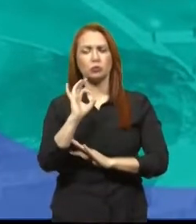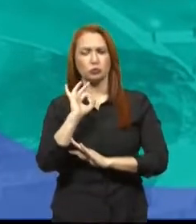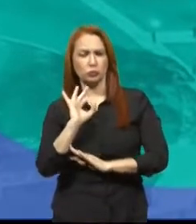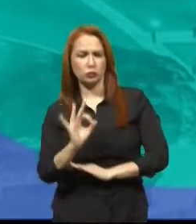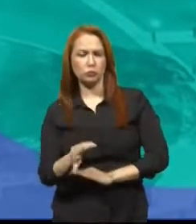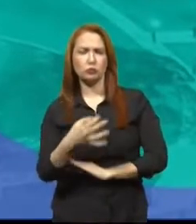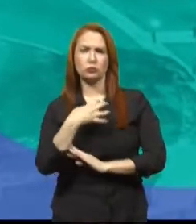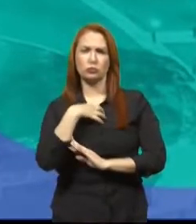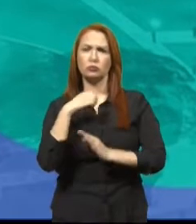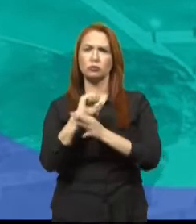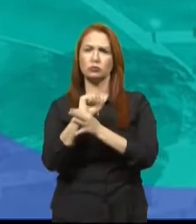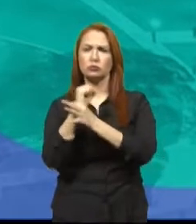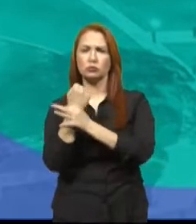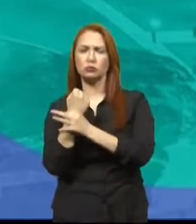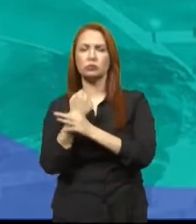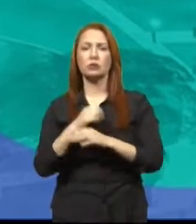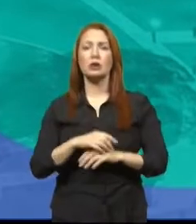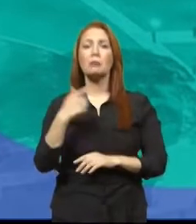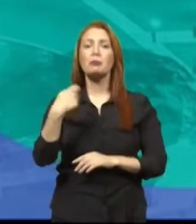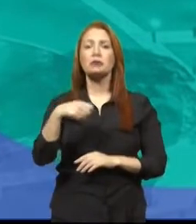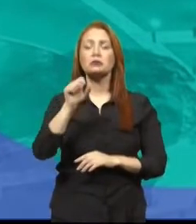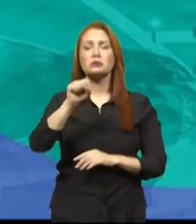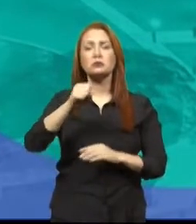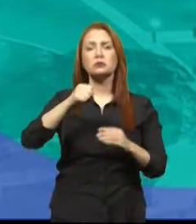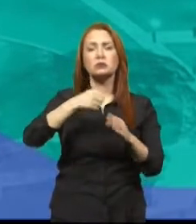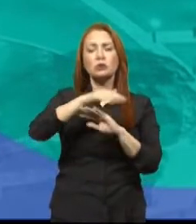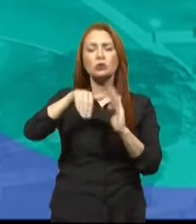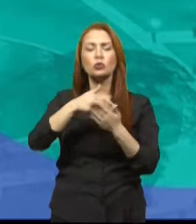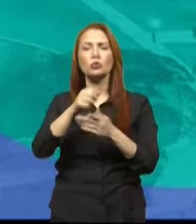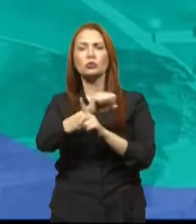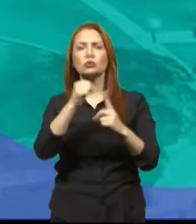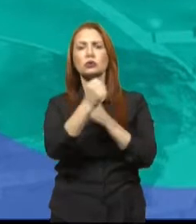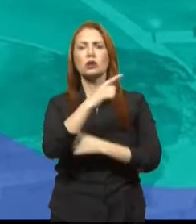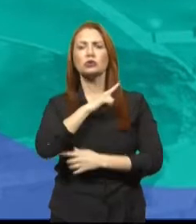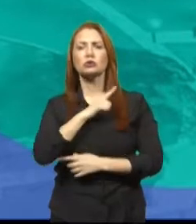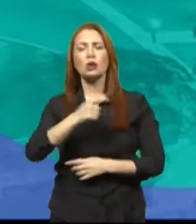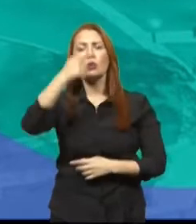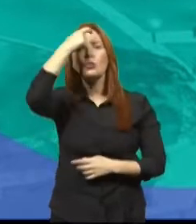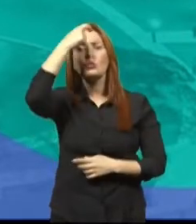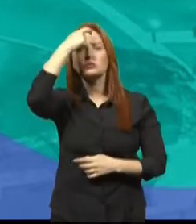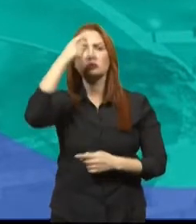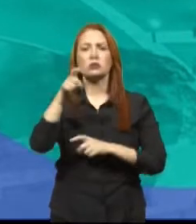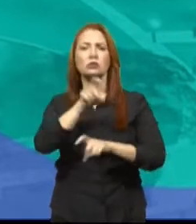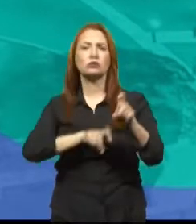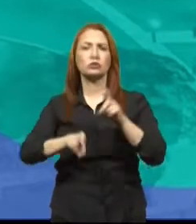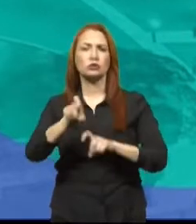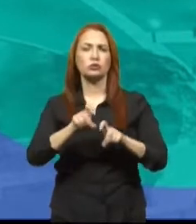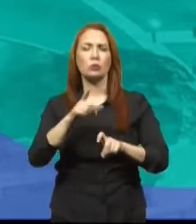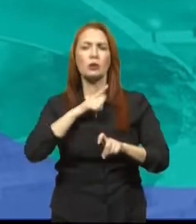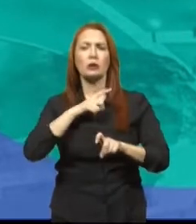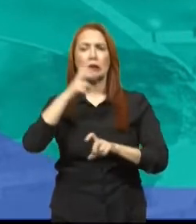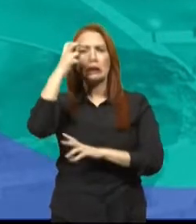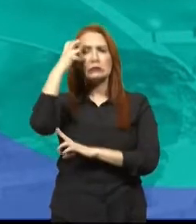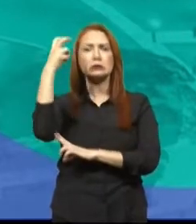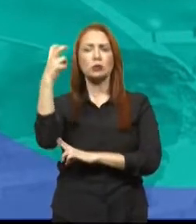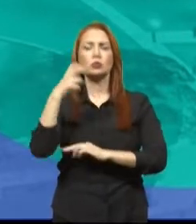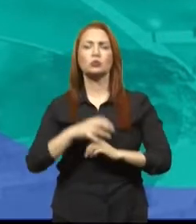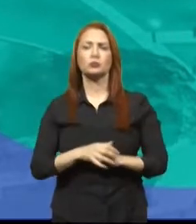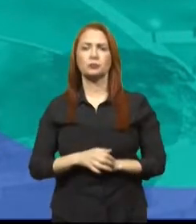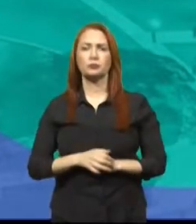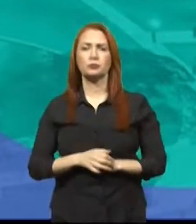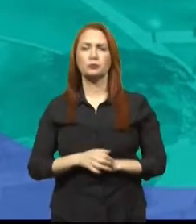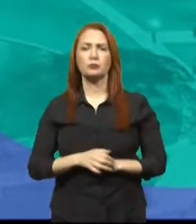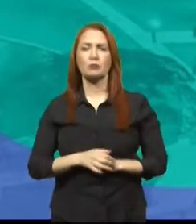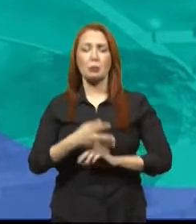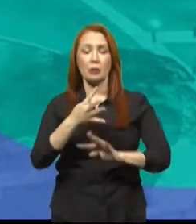sim, que toda a sociedade tenha essa consciência digital, essa cultura e esse letramento digital para que